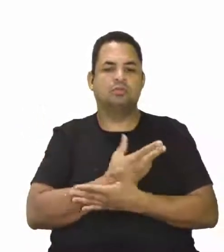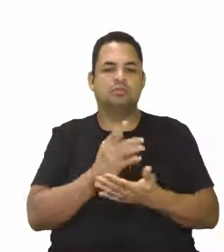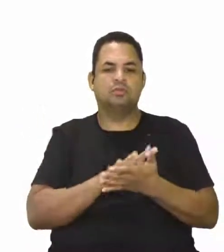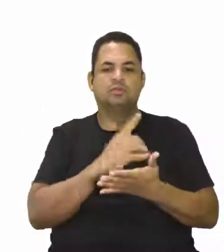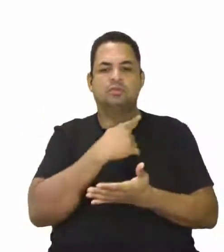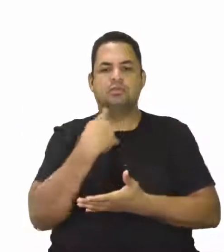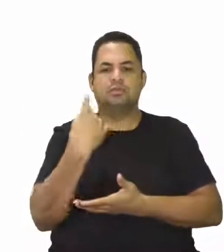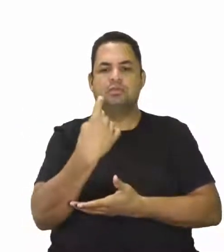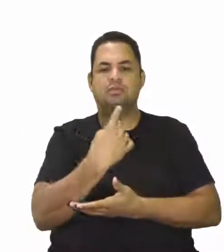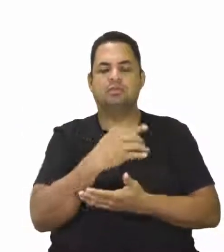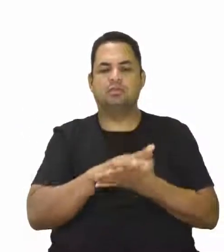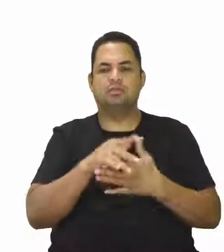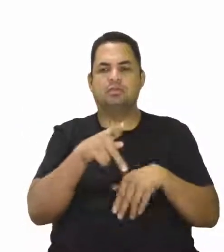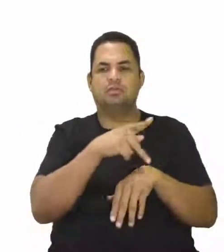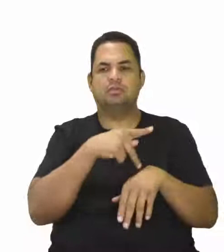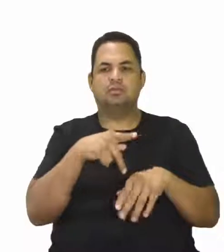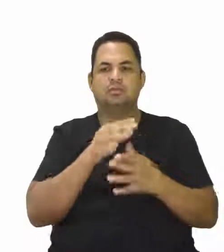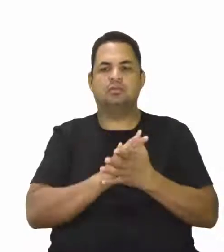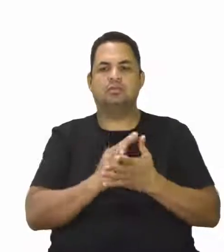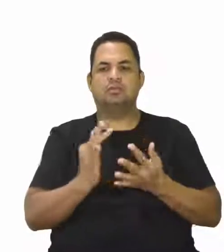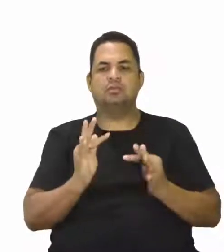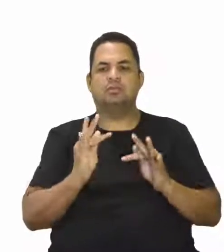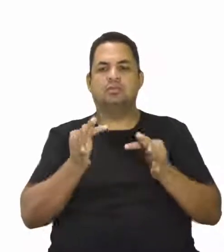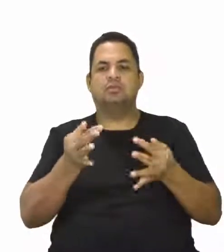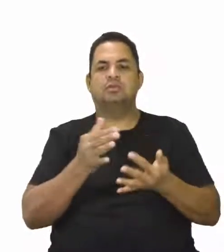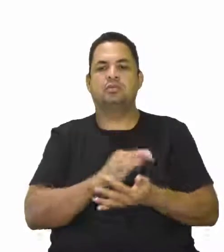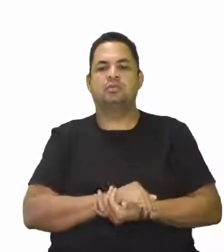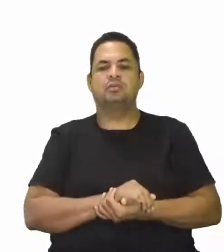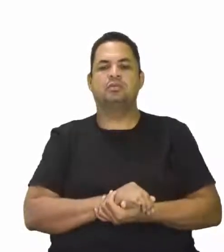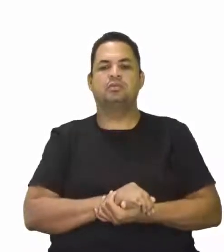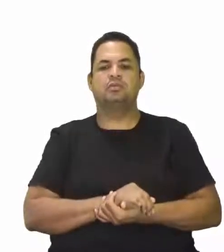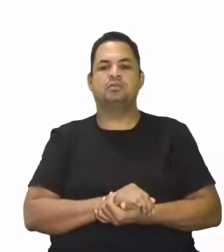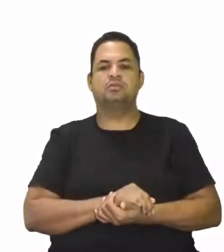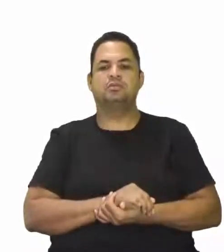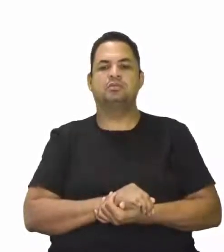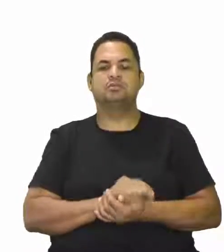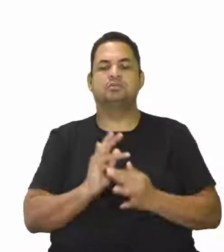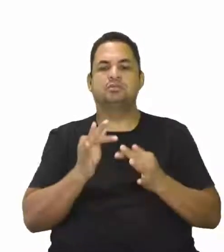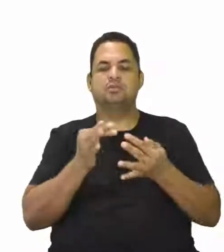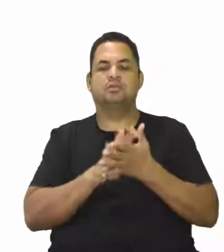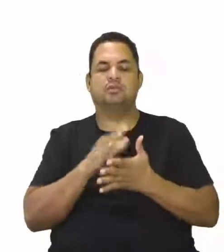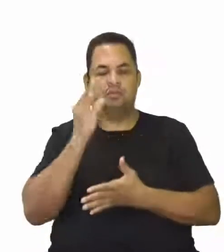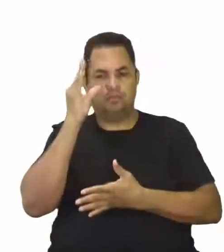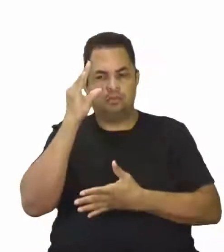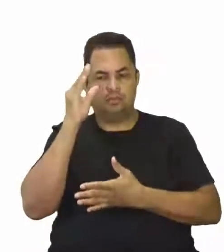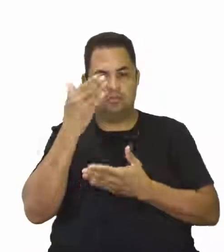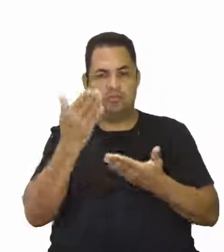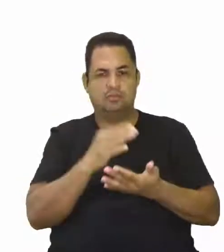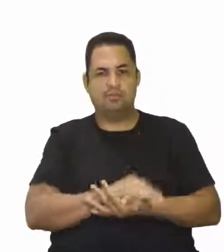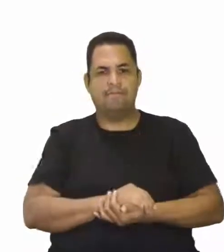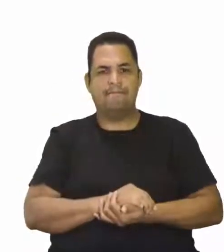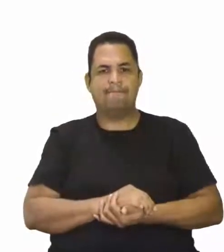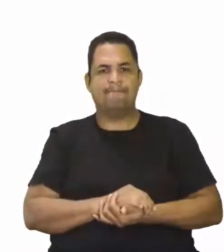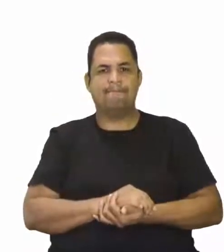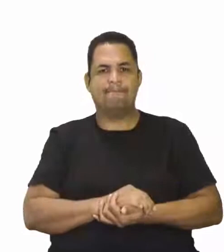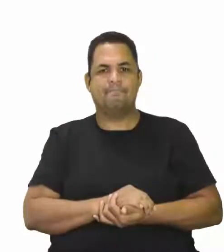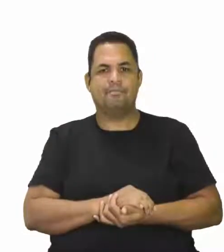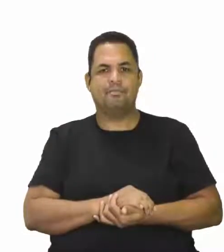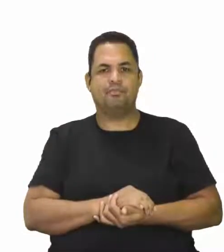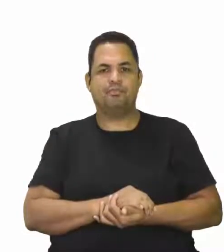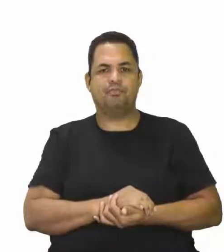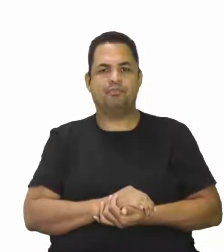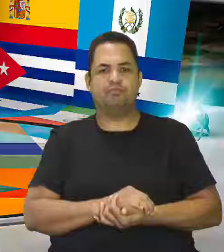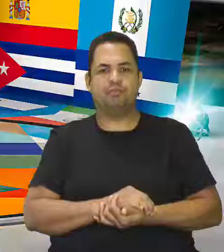nosso país. Isso. E uma última coisinha, assim, uma última curiosidade para vocês. Na questão